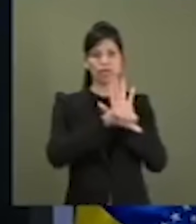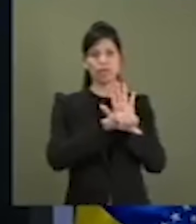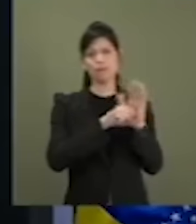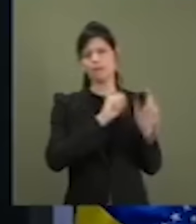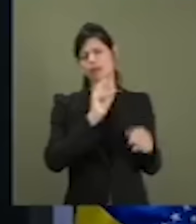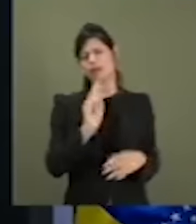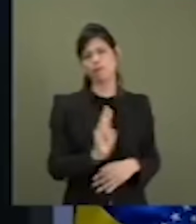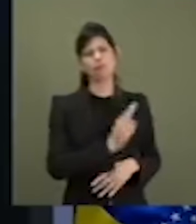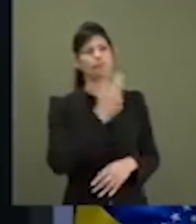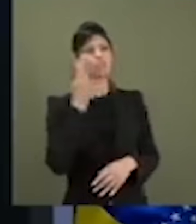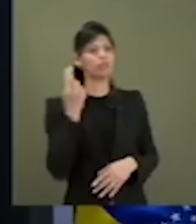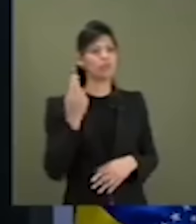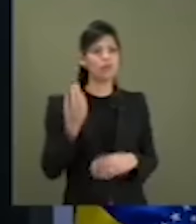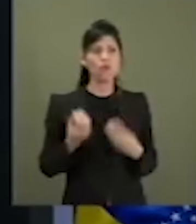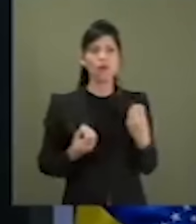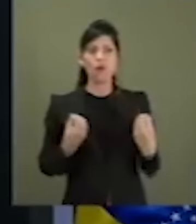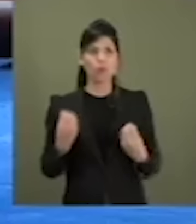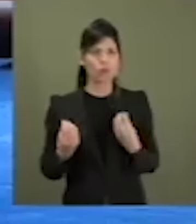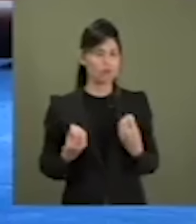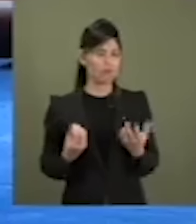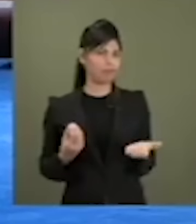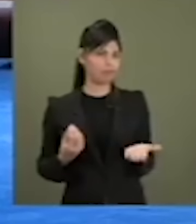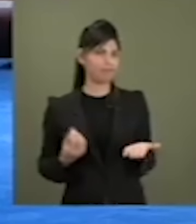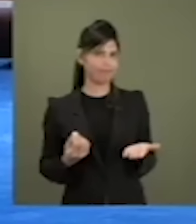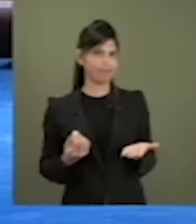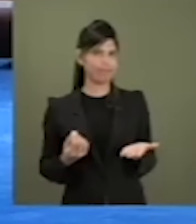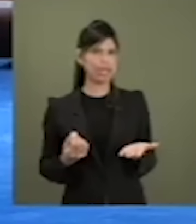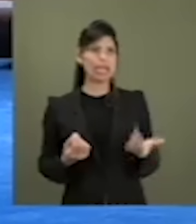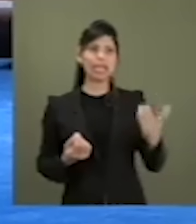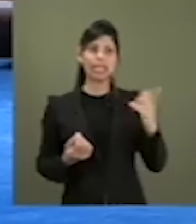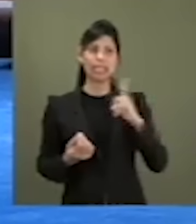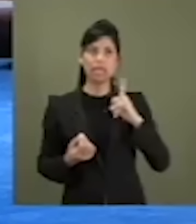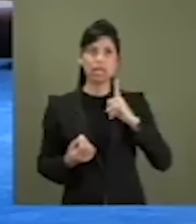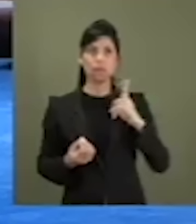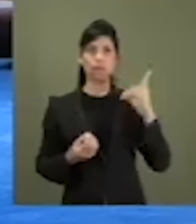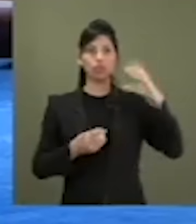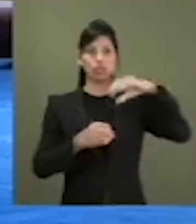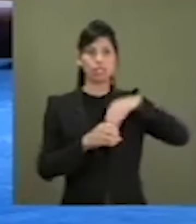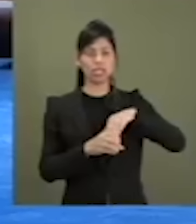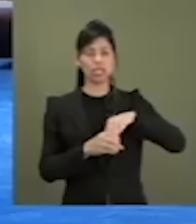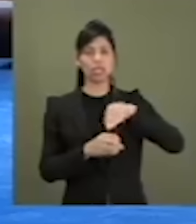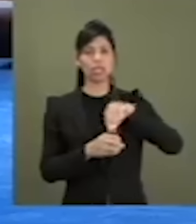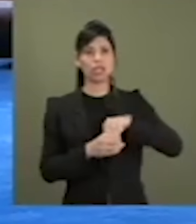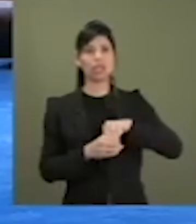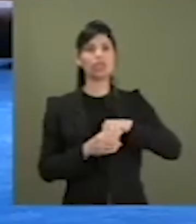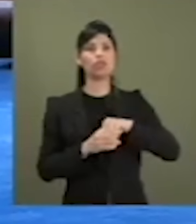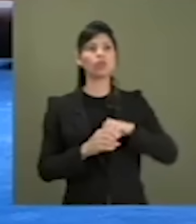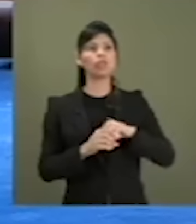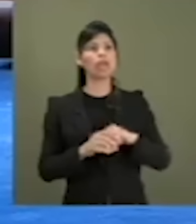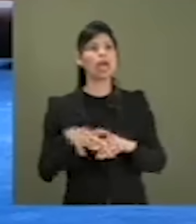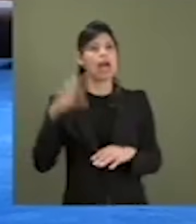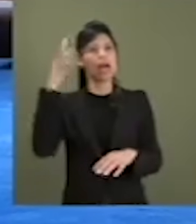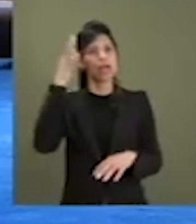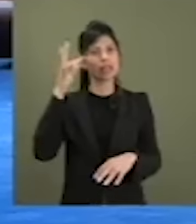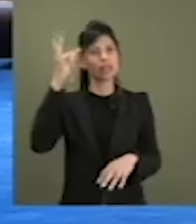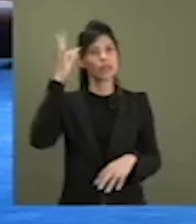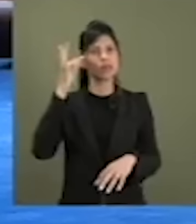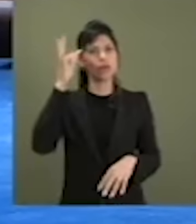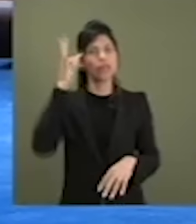Vamos cogitar a hipótese do golpe. Nós estaríamos dentro da teoria do crime impossível. Porque como é que você dá golpe sem